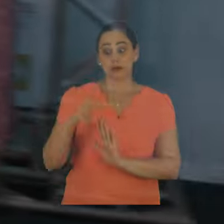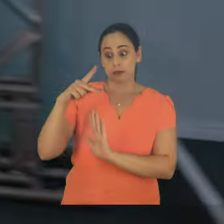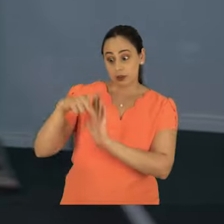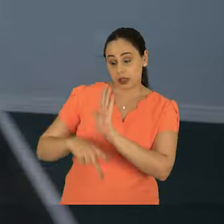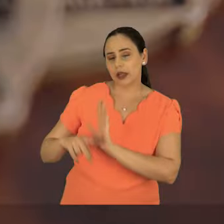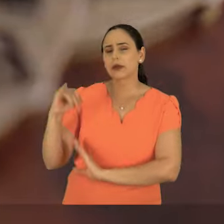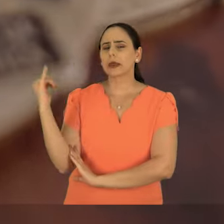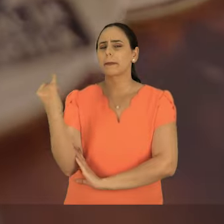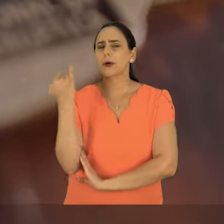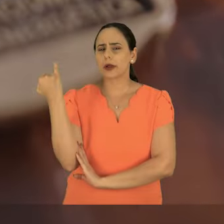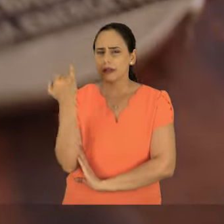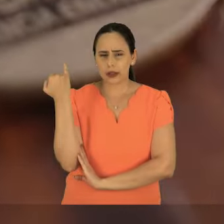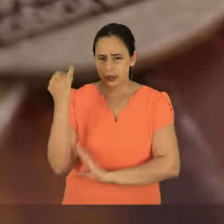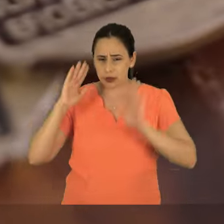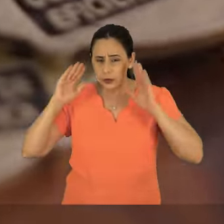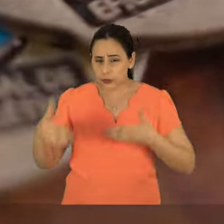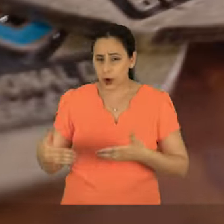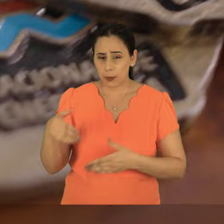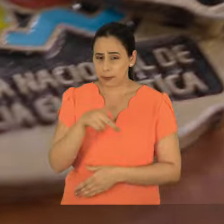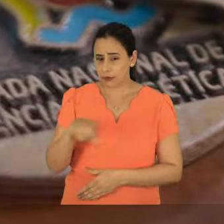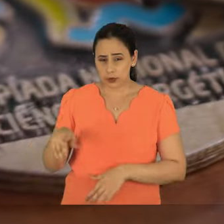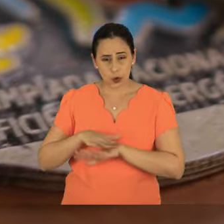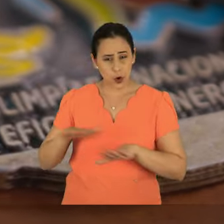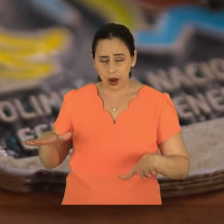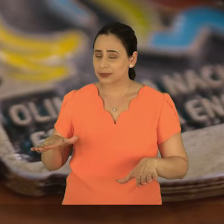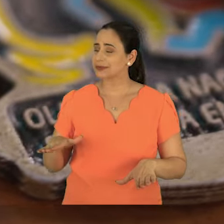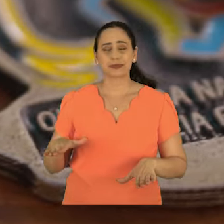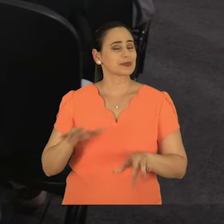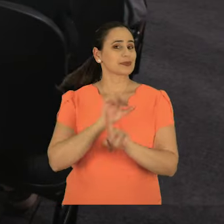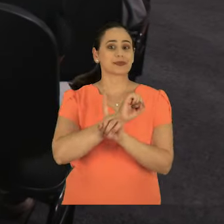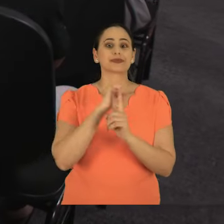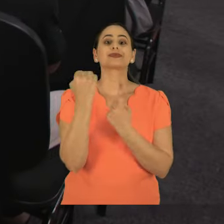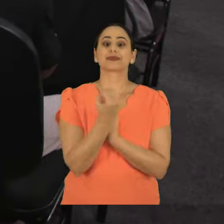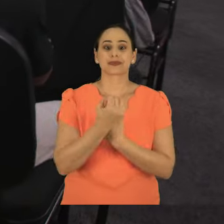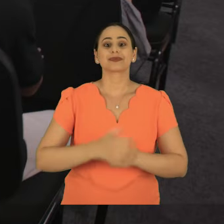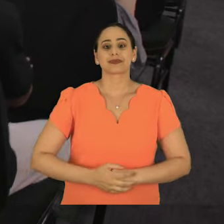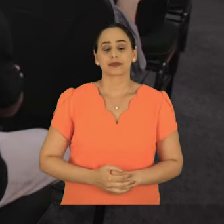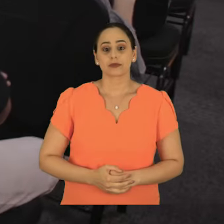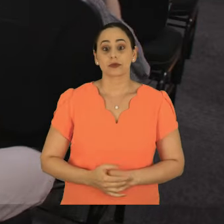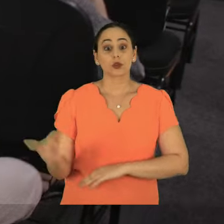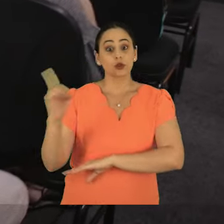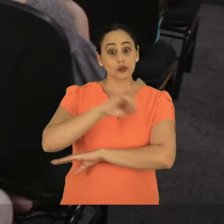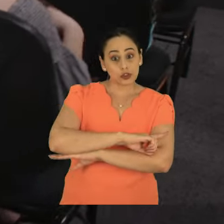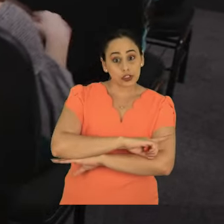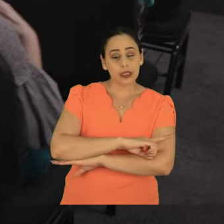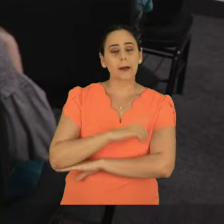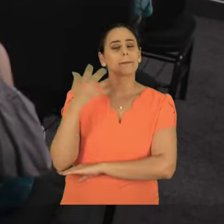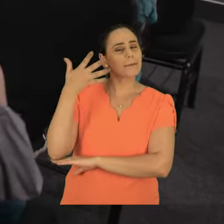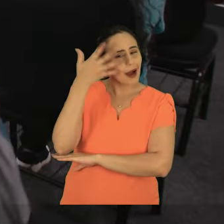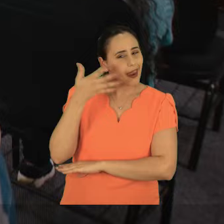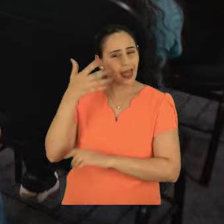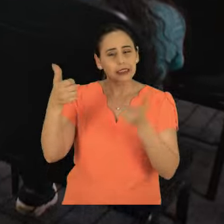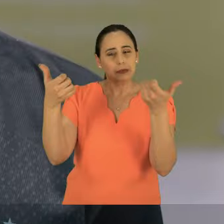A importância do projeto, principalmente, não é para os professores, é para a sociedade. No dia que teve a palestra para explicar sobre a